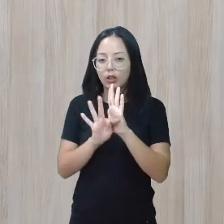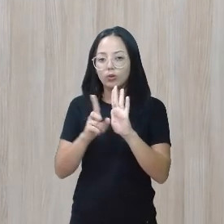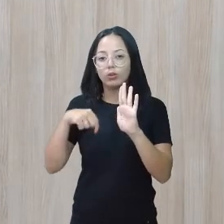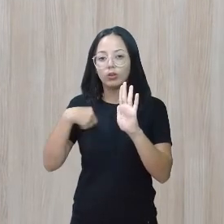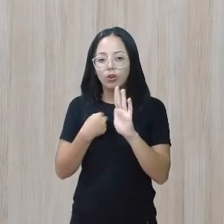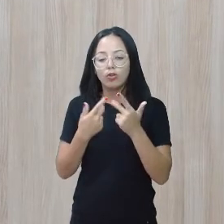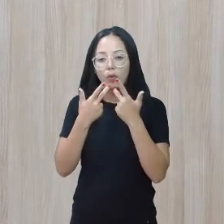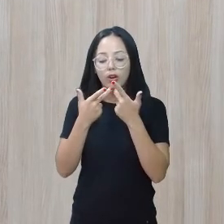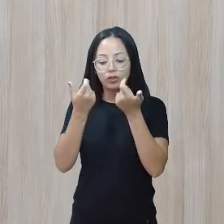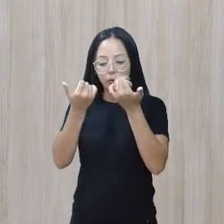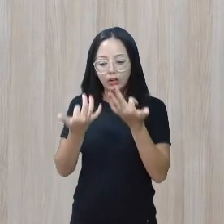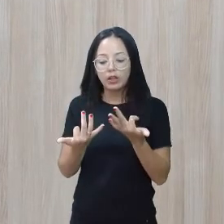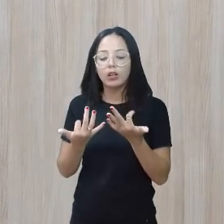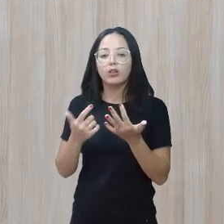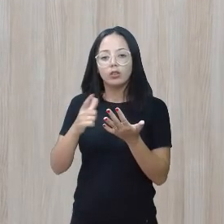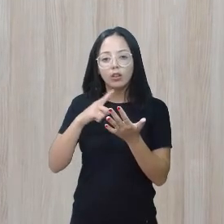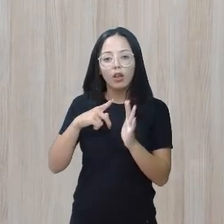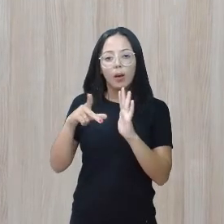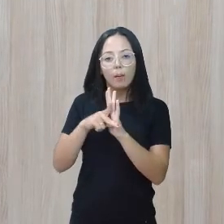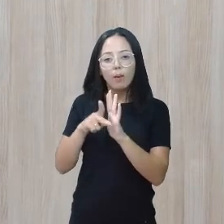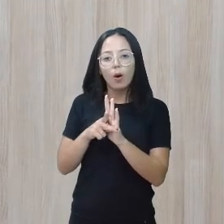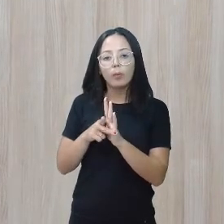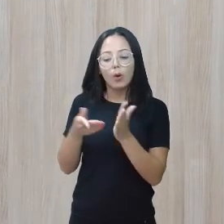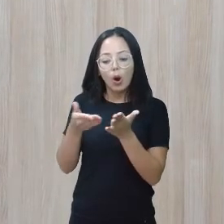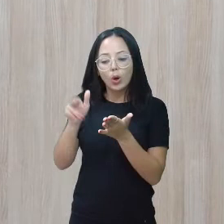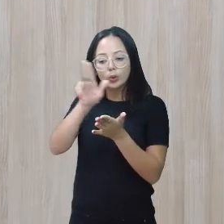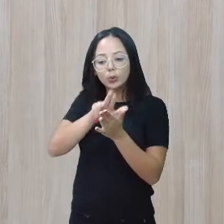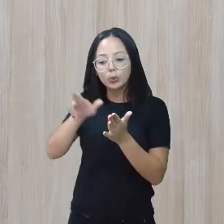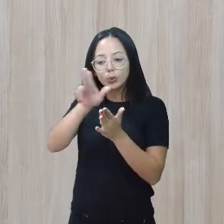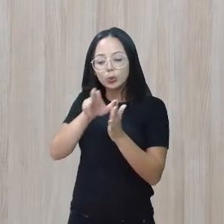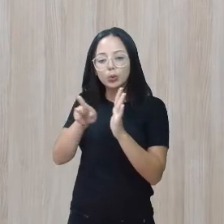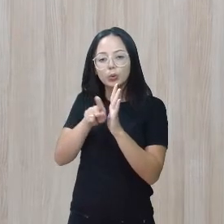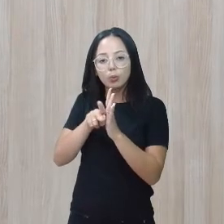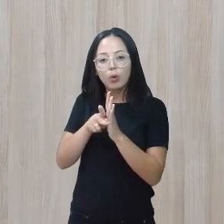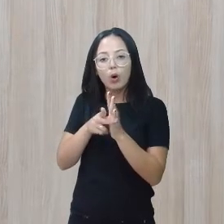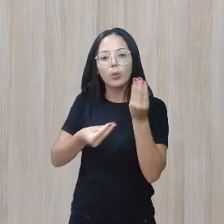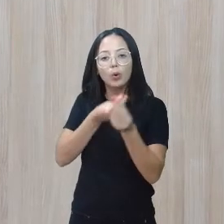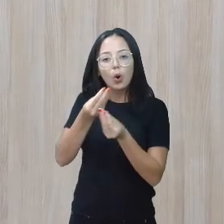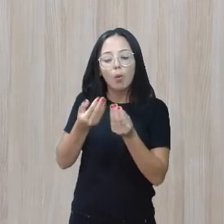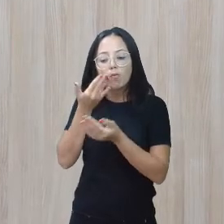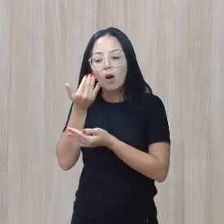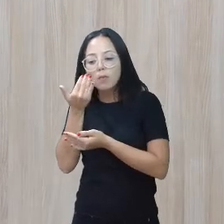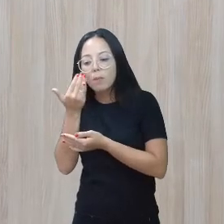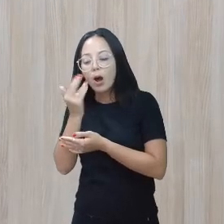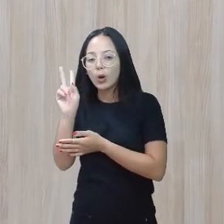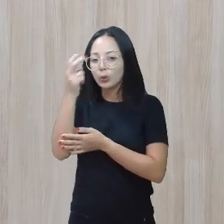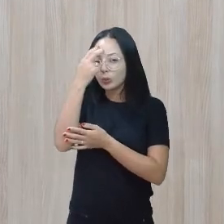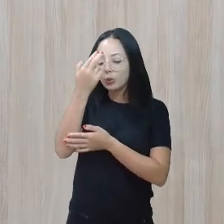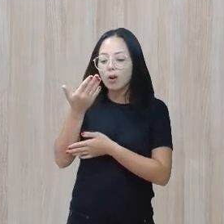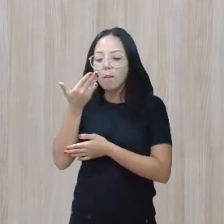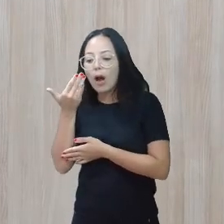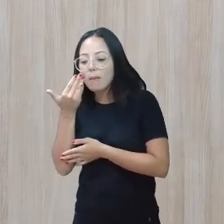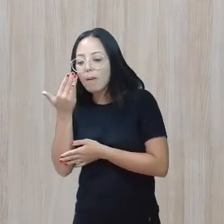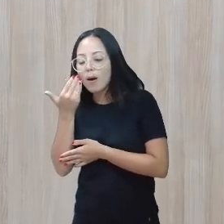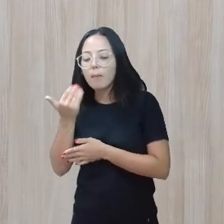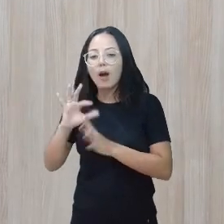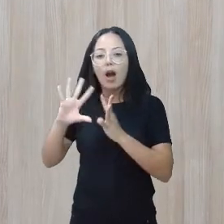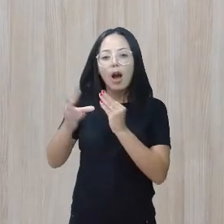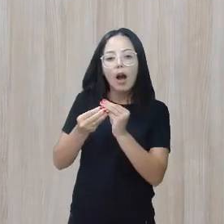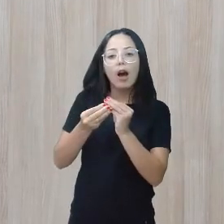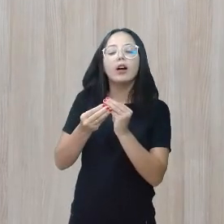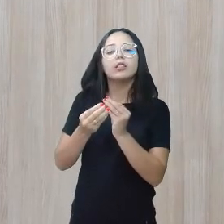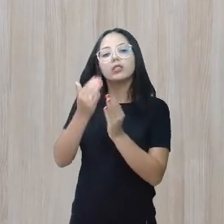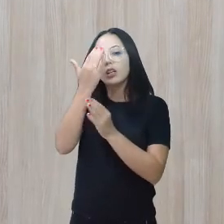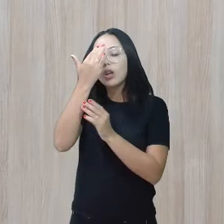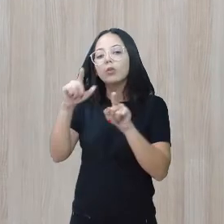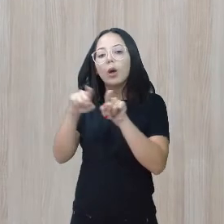estava falando, de ter essas interferências externas, de consumir cultura, de consumir arte, de se cercar de gente